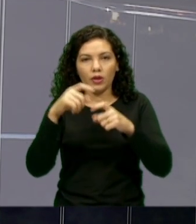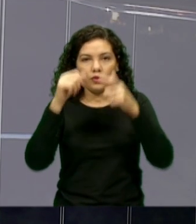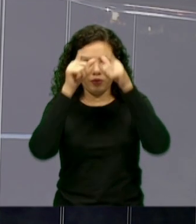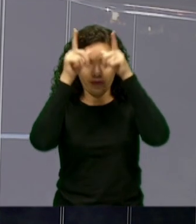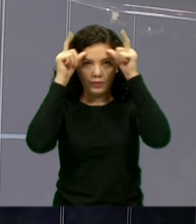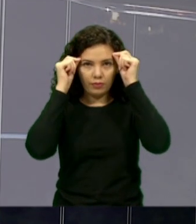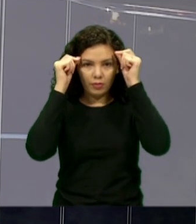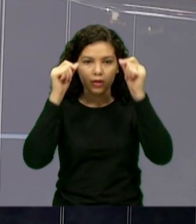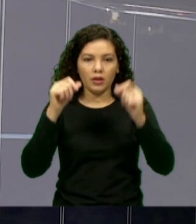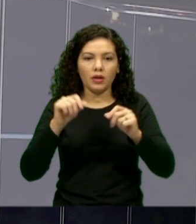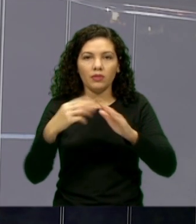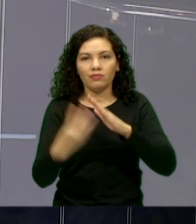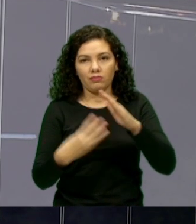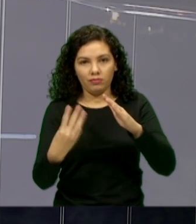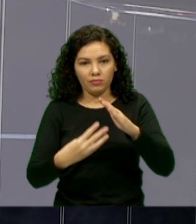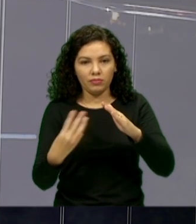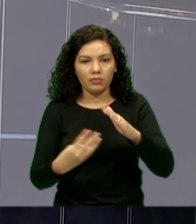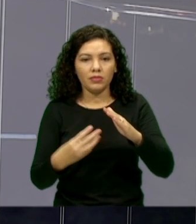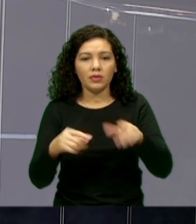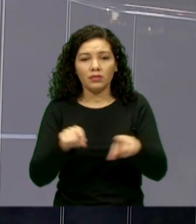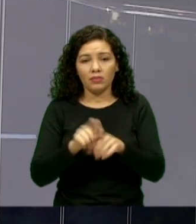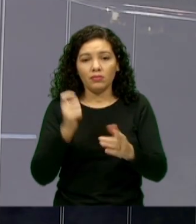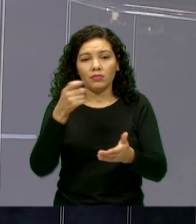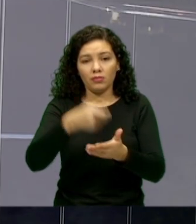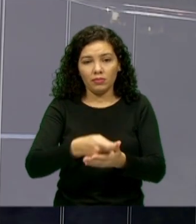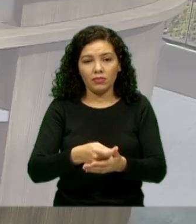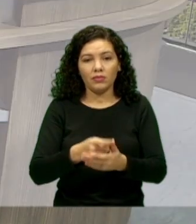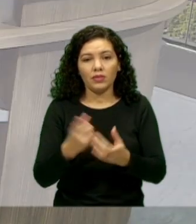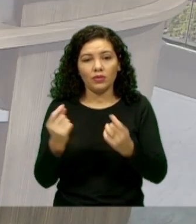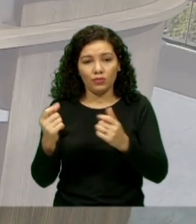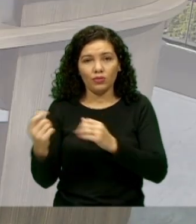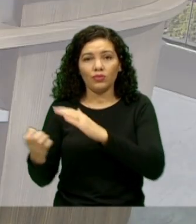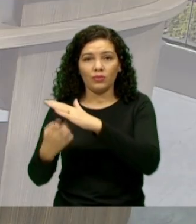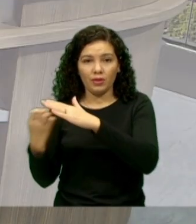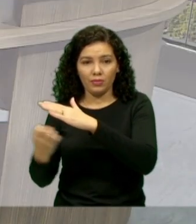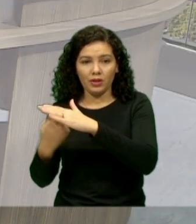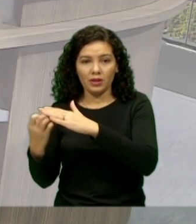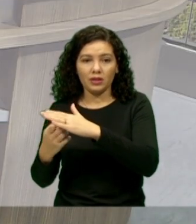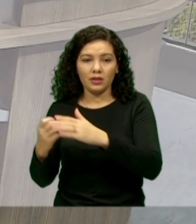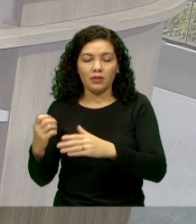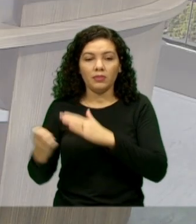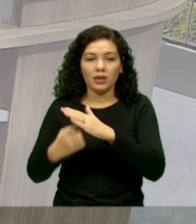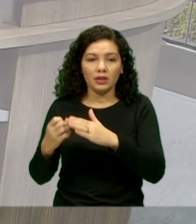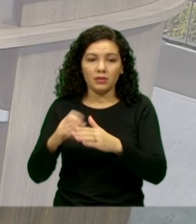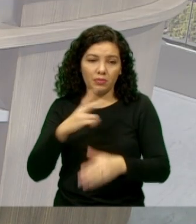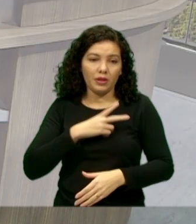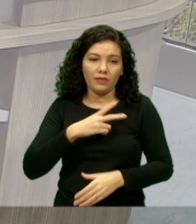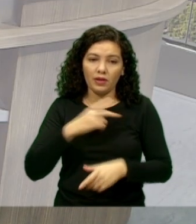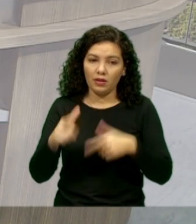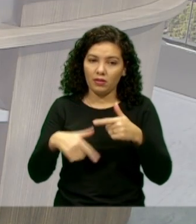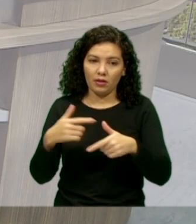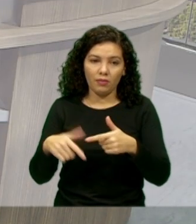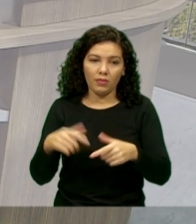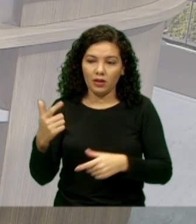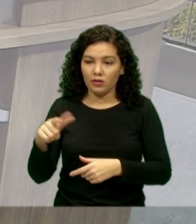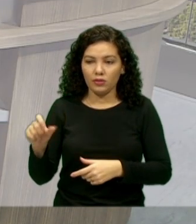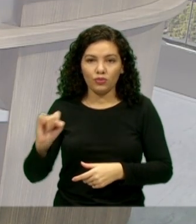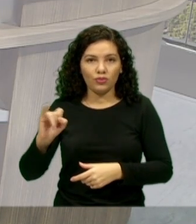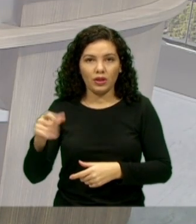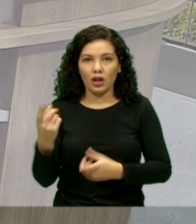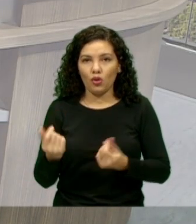enfermeiros e tal, que estão terceirizados, está se pagando também o lucro de uma empresa, porque nenhuma empresa privada trabalha se ela não tiver lucro,